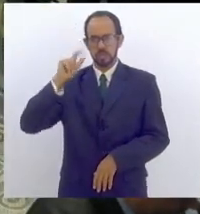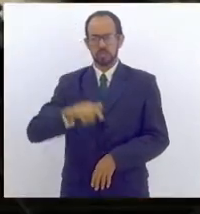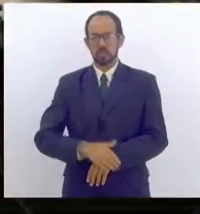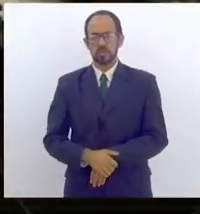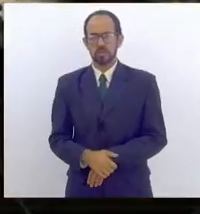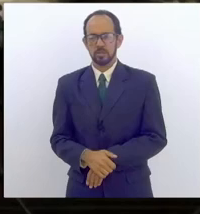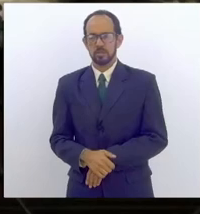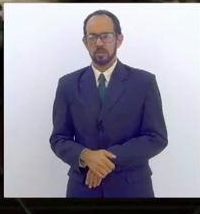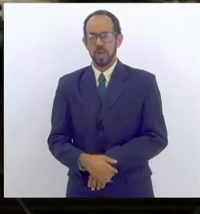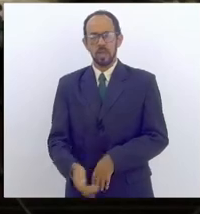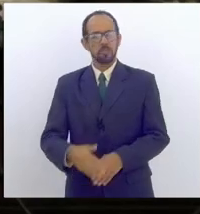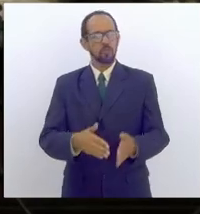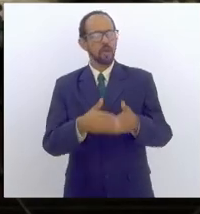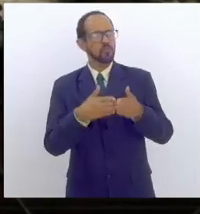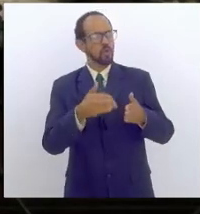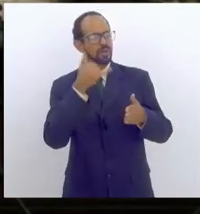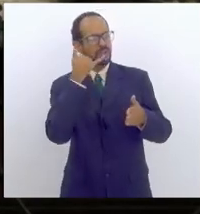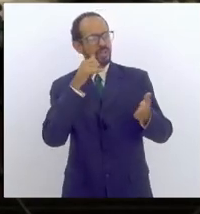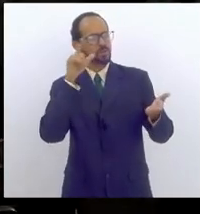Alguém liga para a Lucinha.